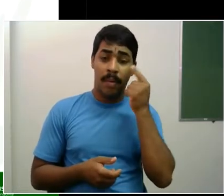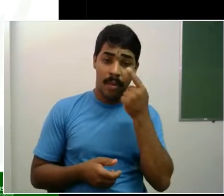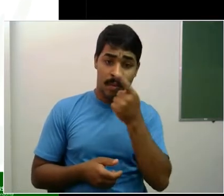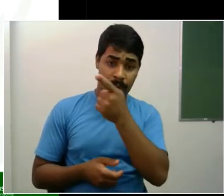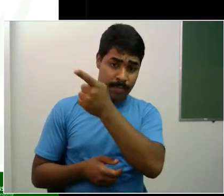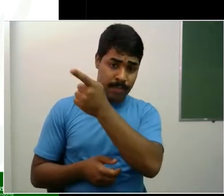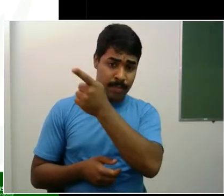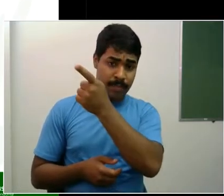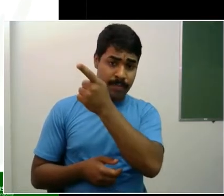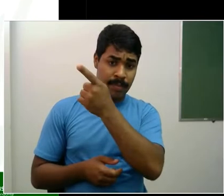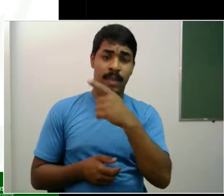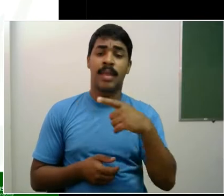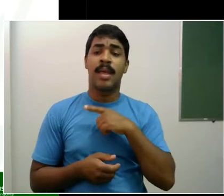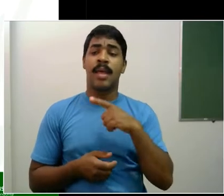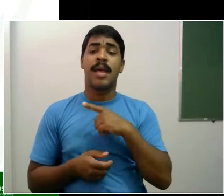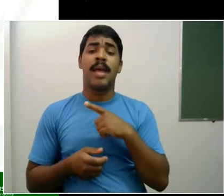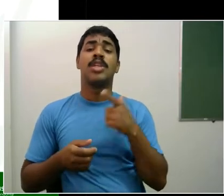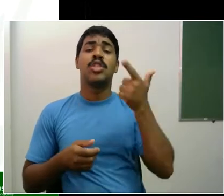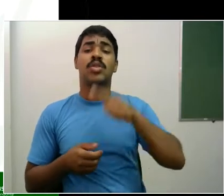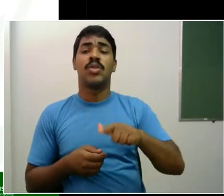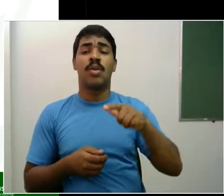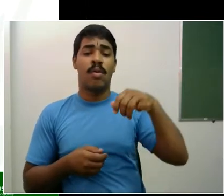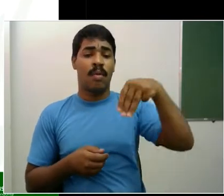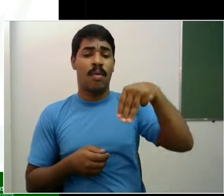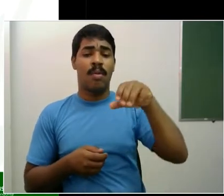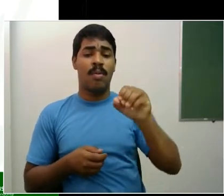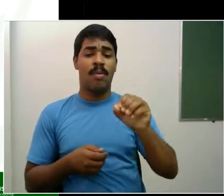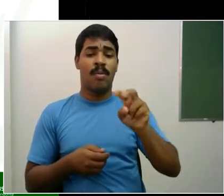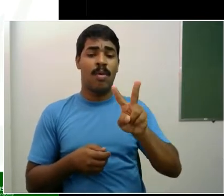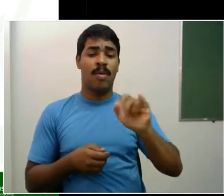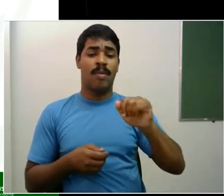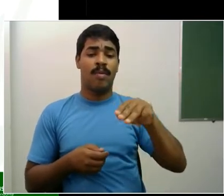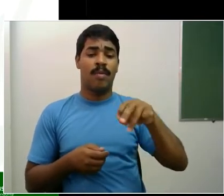uniforme, nós podemos